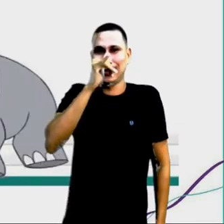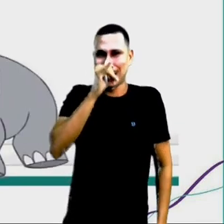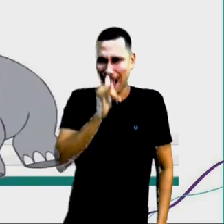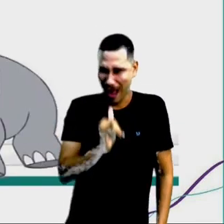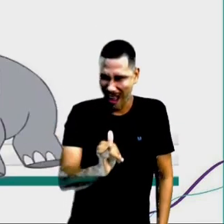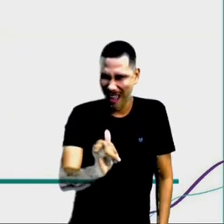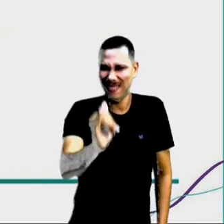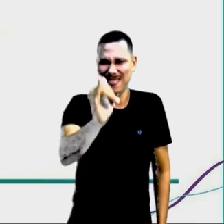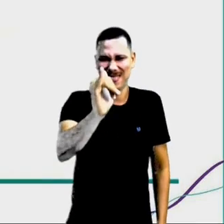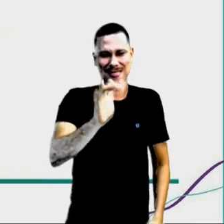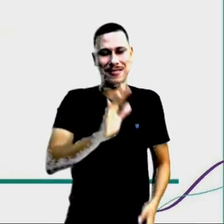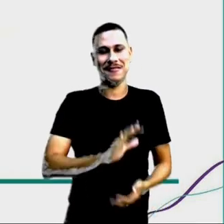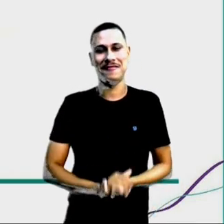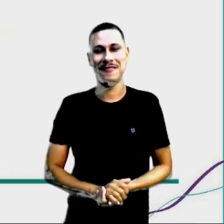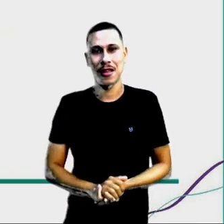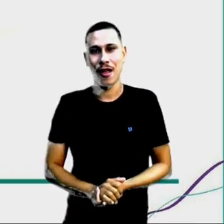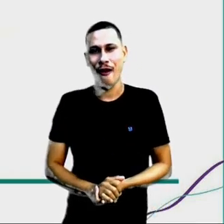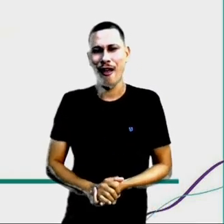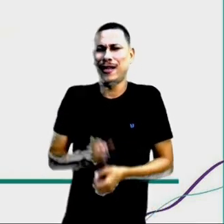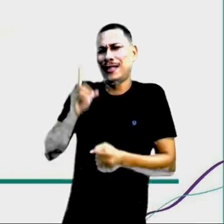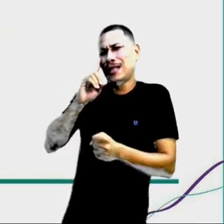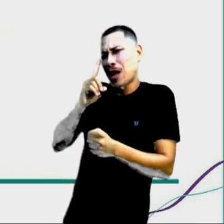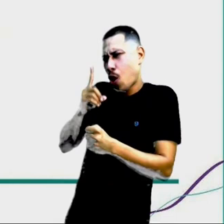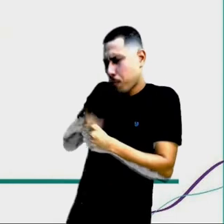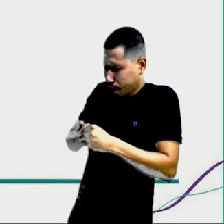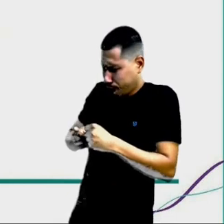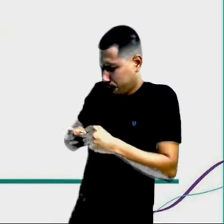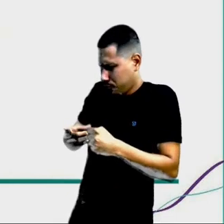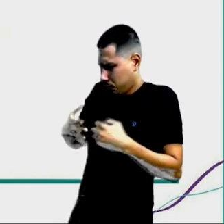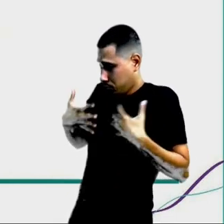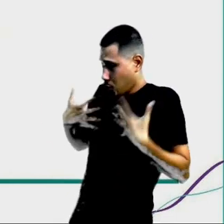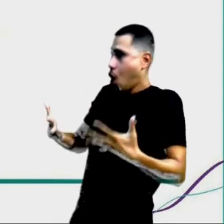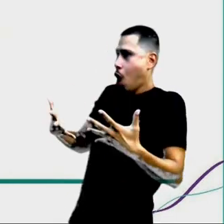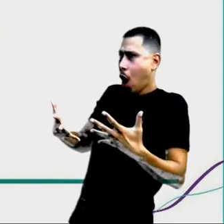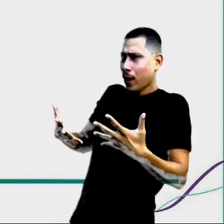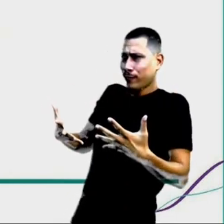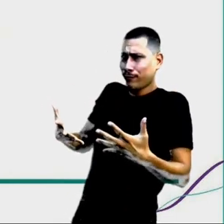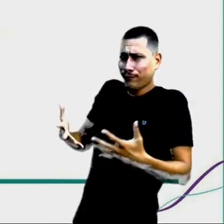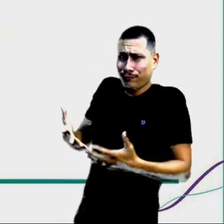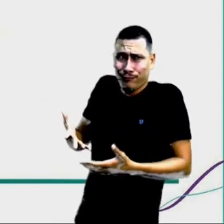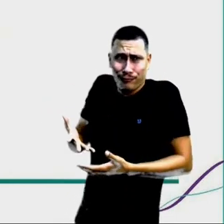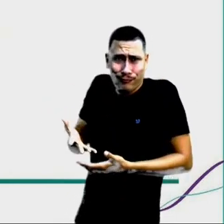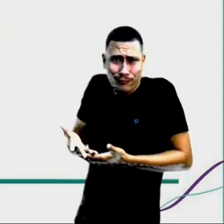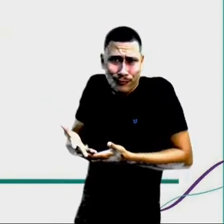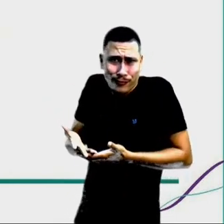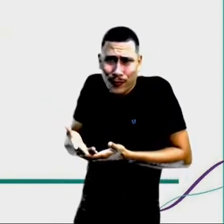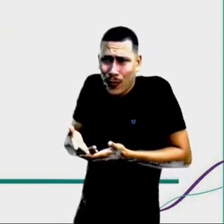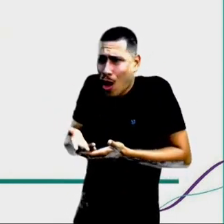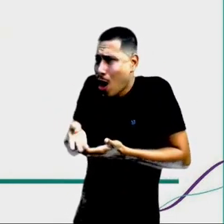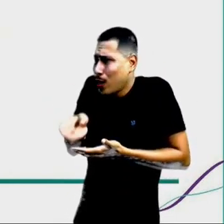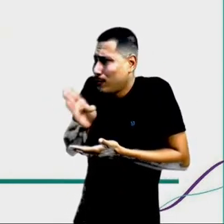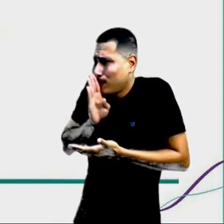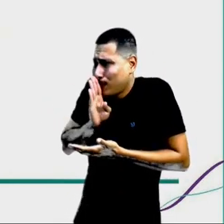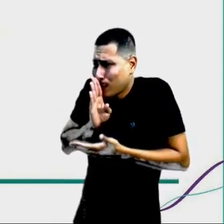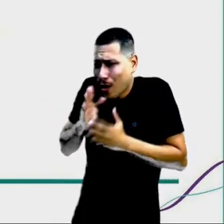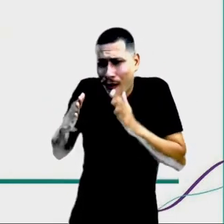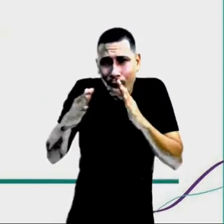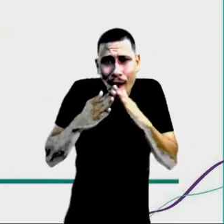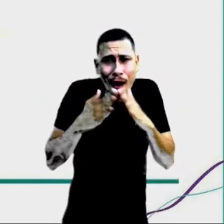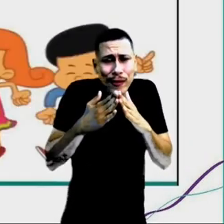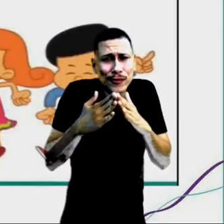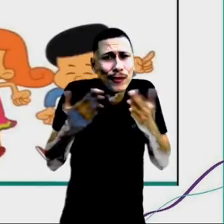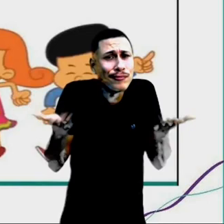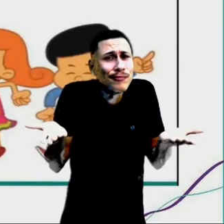elefante. E descobri, de repente, que não falei em casa de